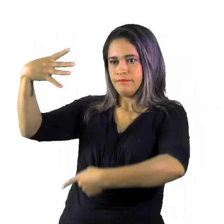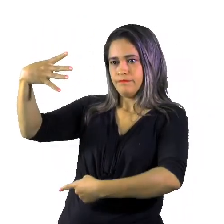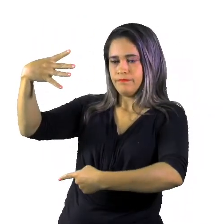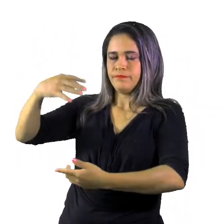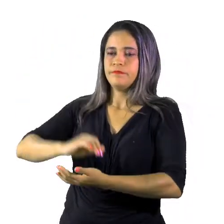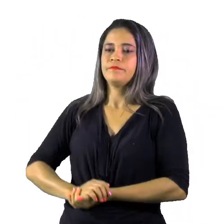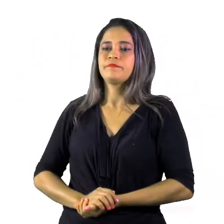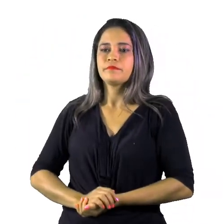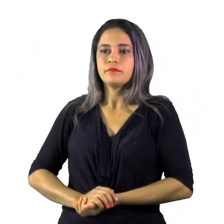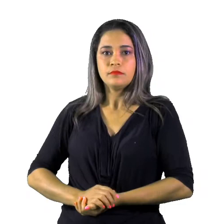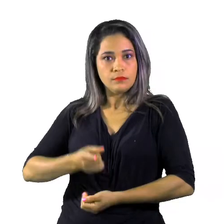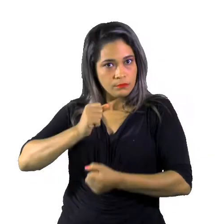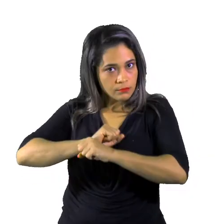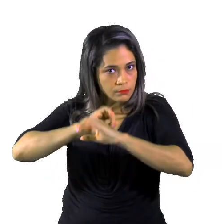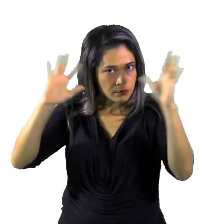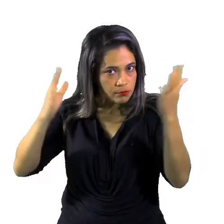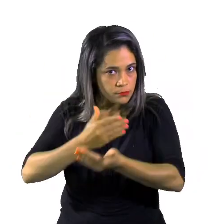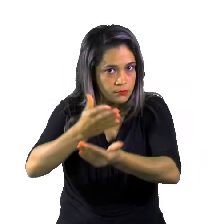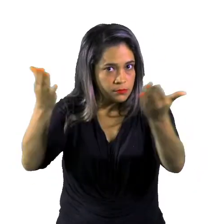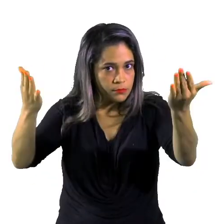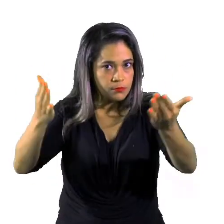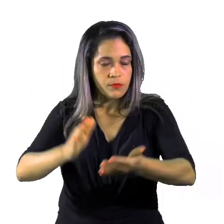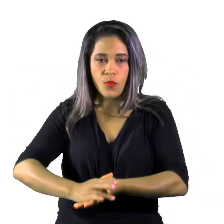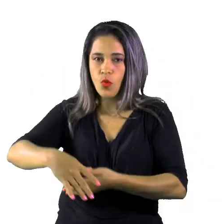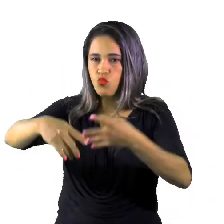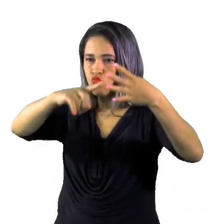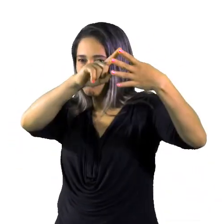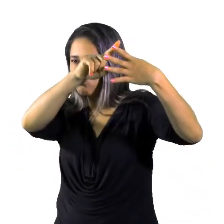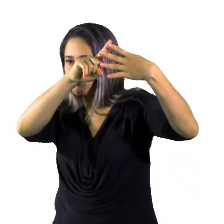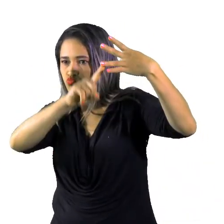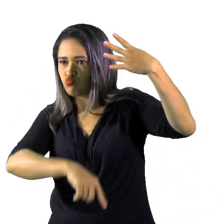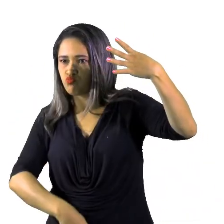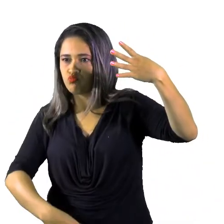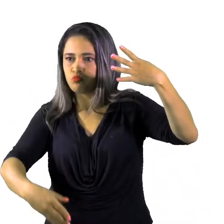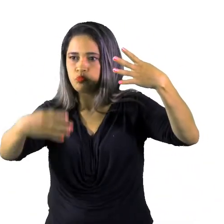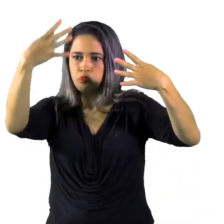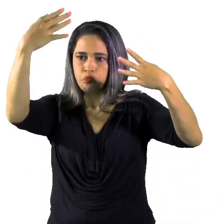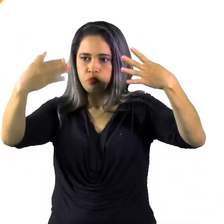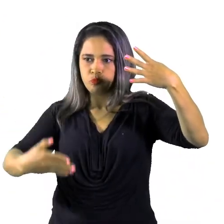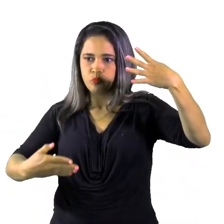Isso tem que estar muito bem claro para vocês, tá? Os 4 períodos de revolução industrial.